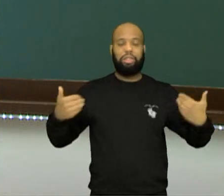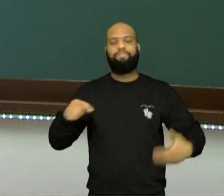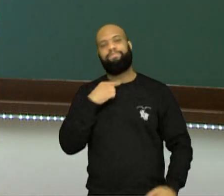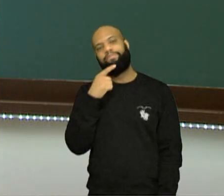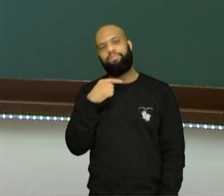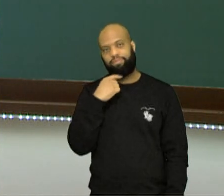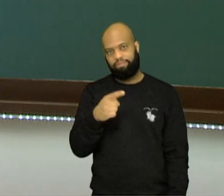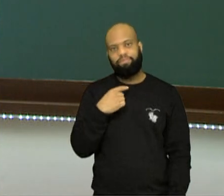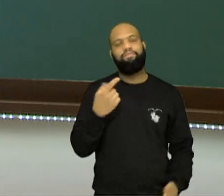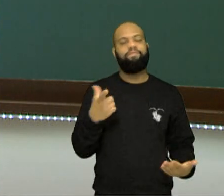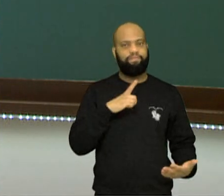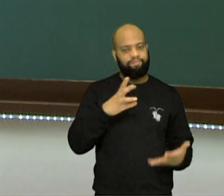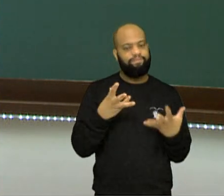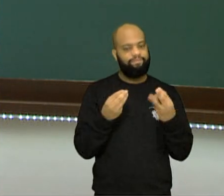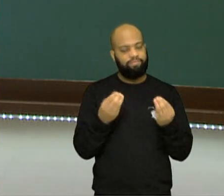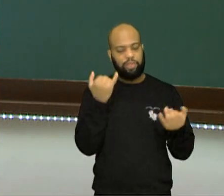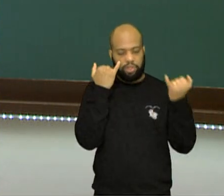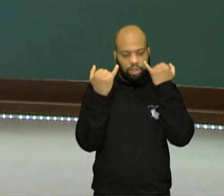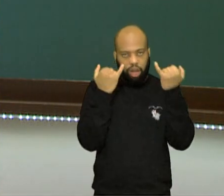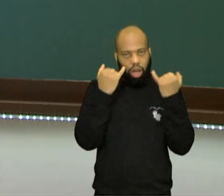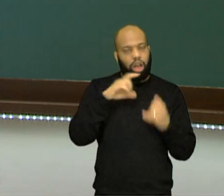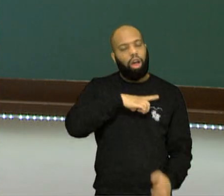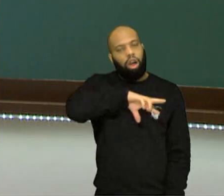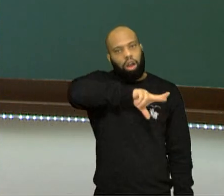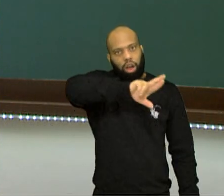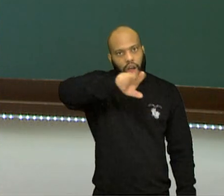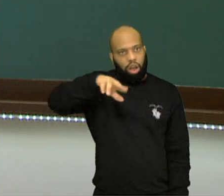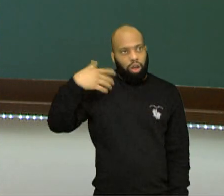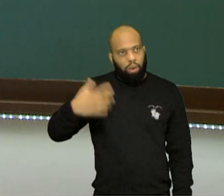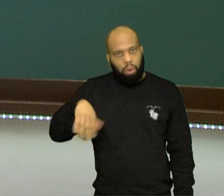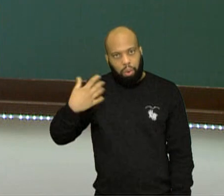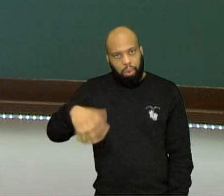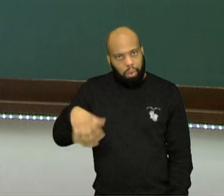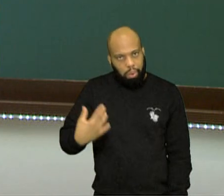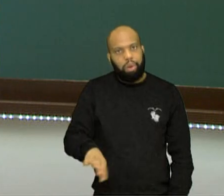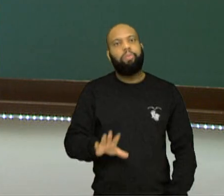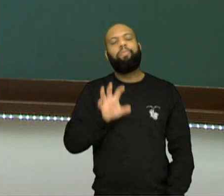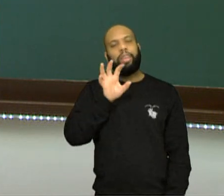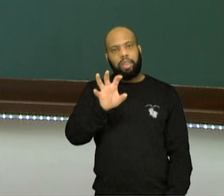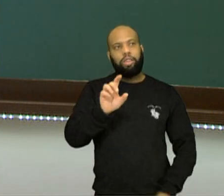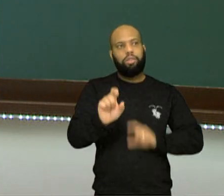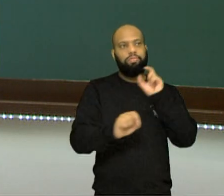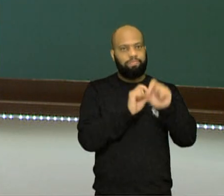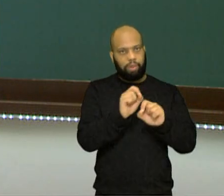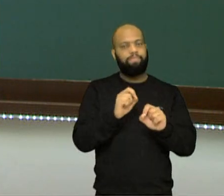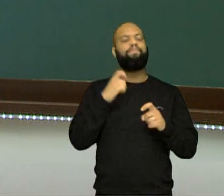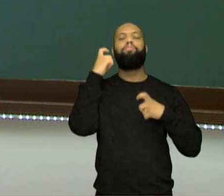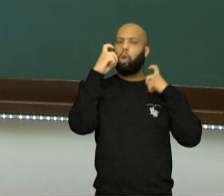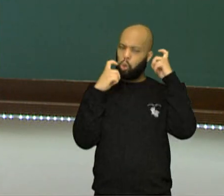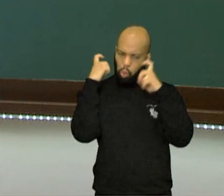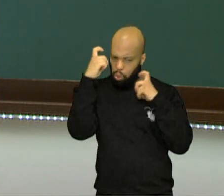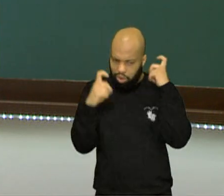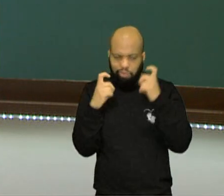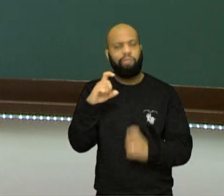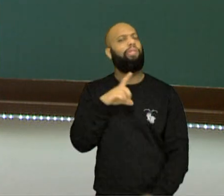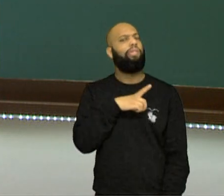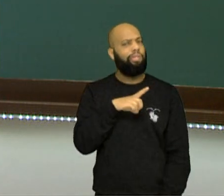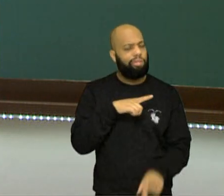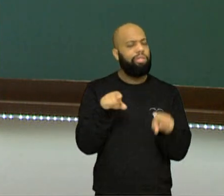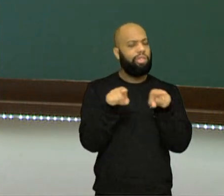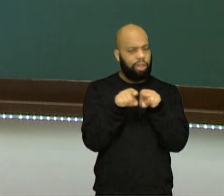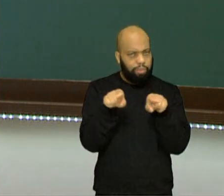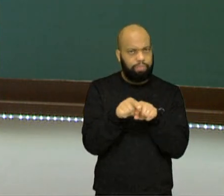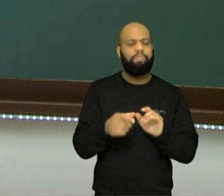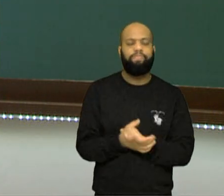de informações, tamanha é a quantidade que a gente vai ter. Então isso é preocupante no sentido,